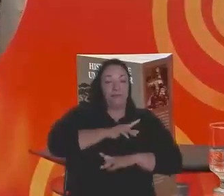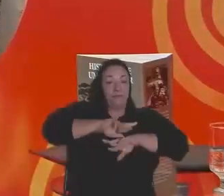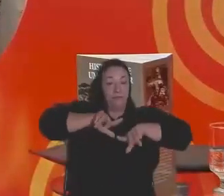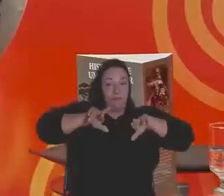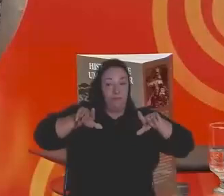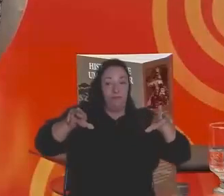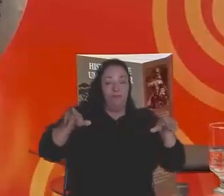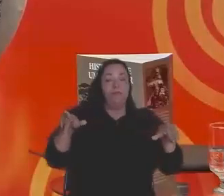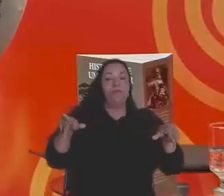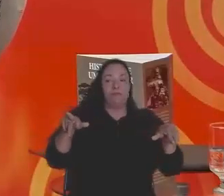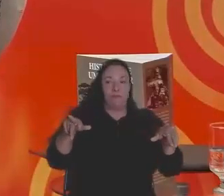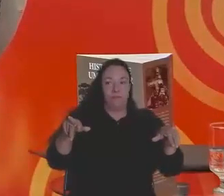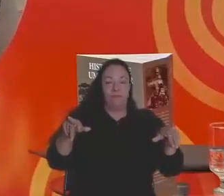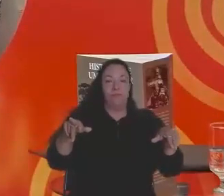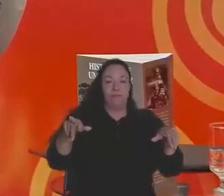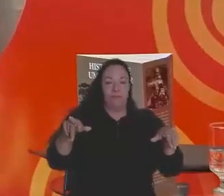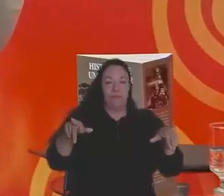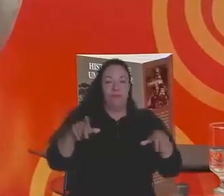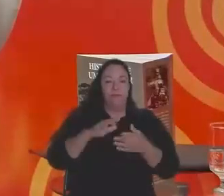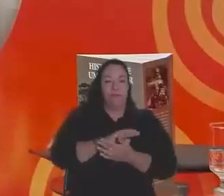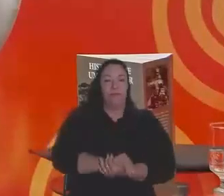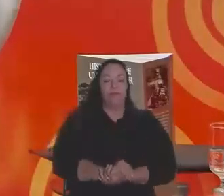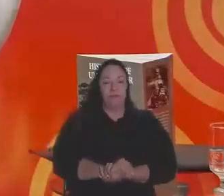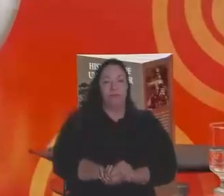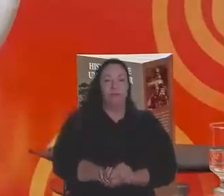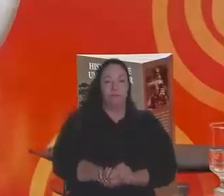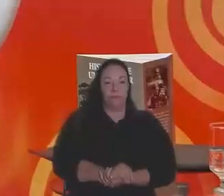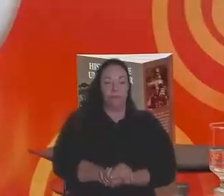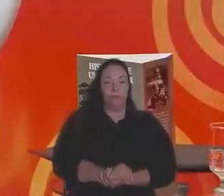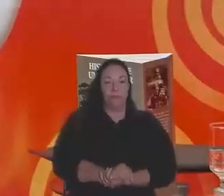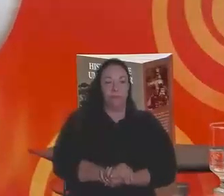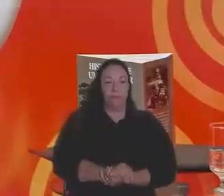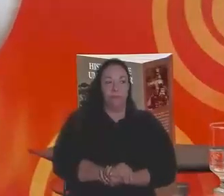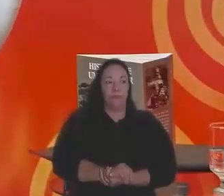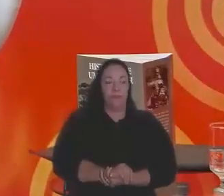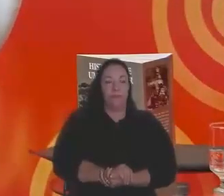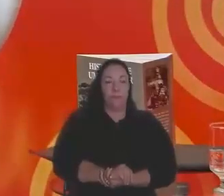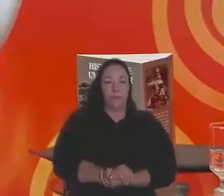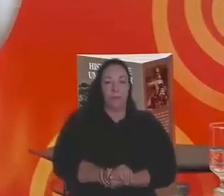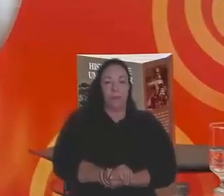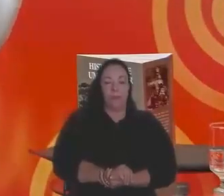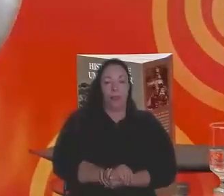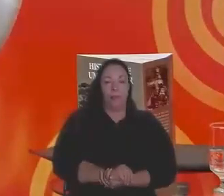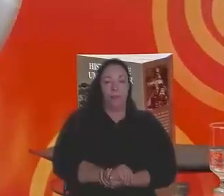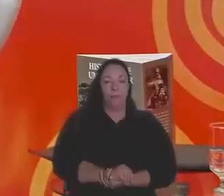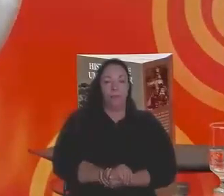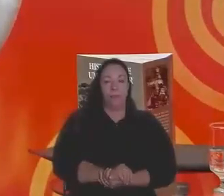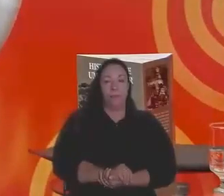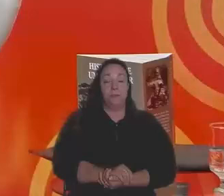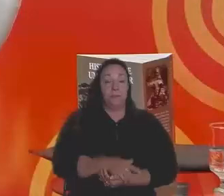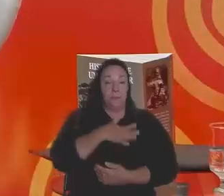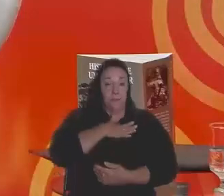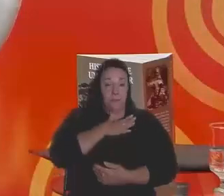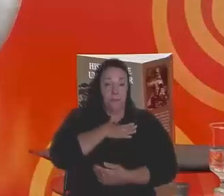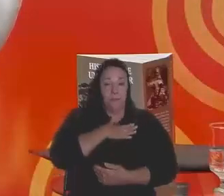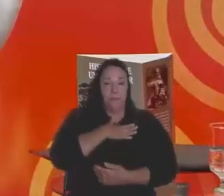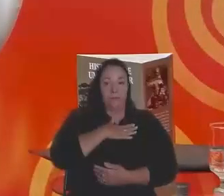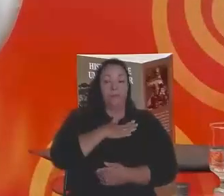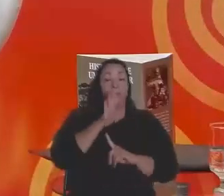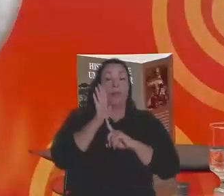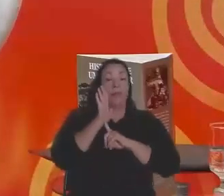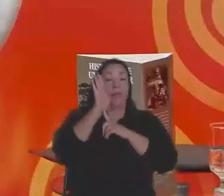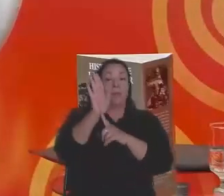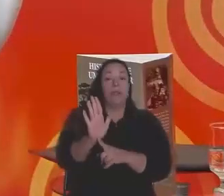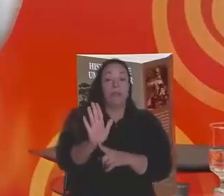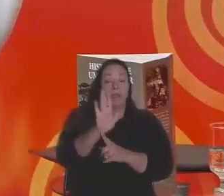casaco estampado de preto e branco. Leva no pescoço o crachá dos participantes do evento. A terceira e última pessoa sentada é